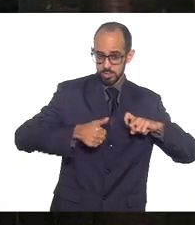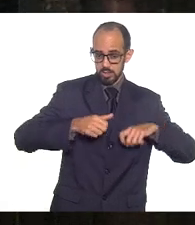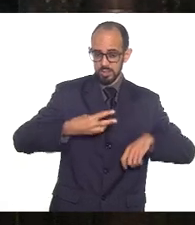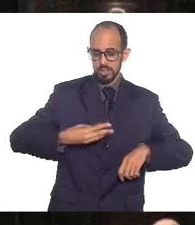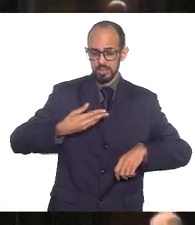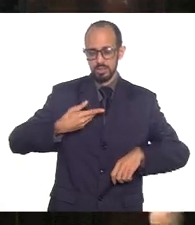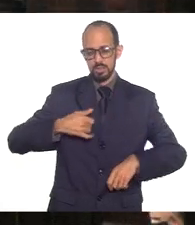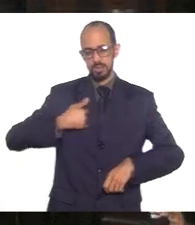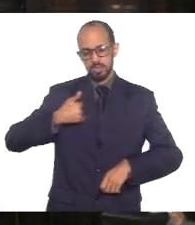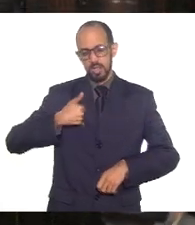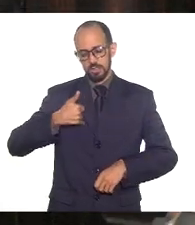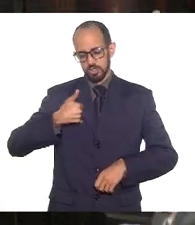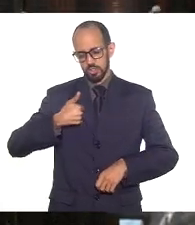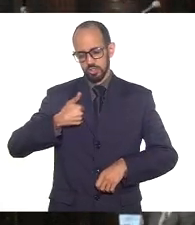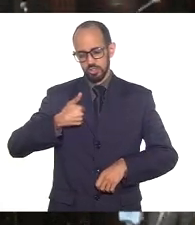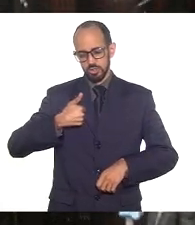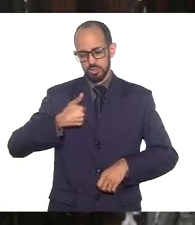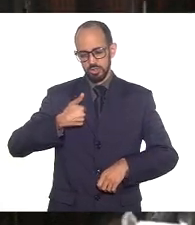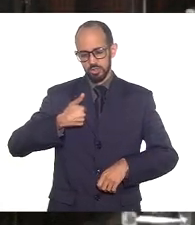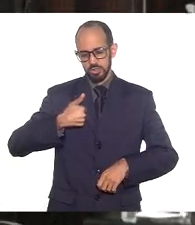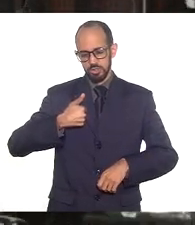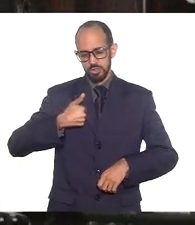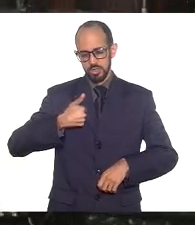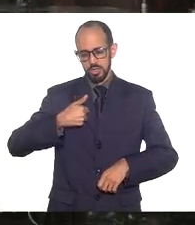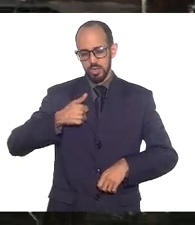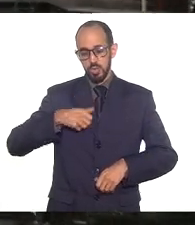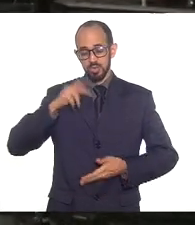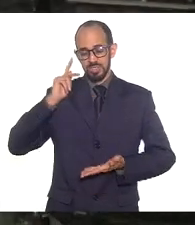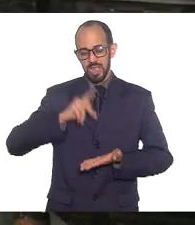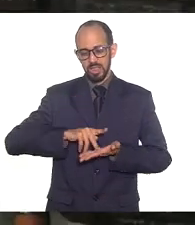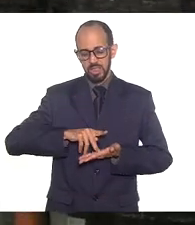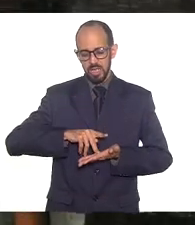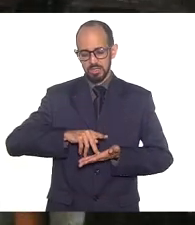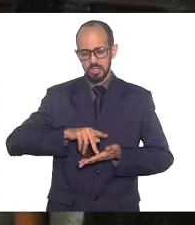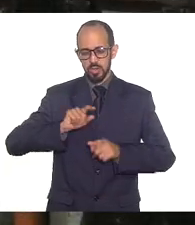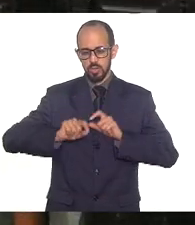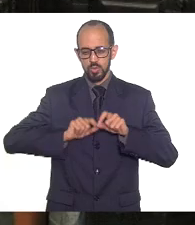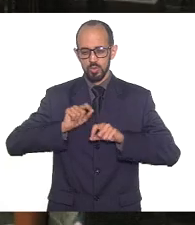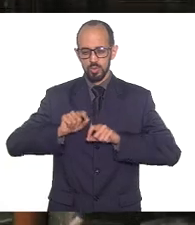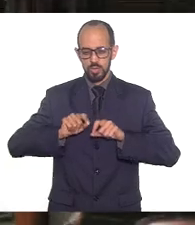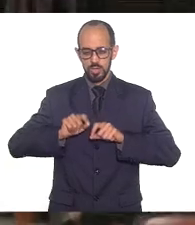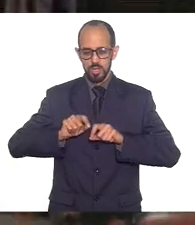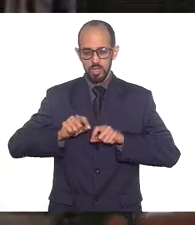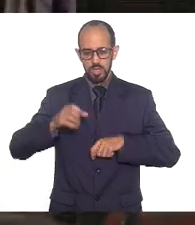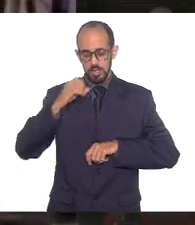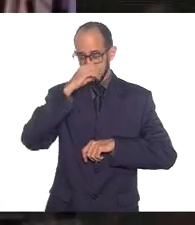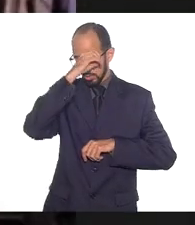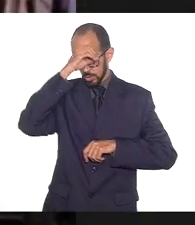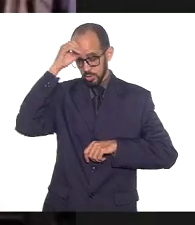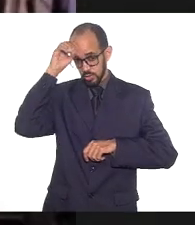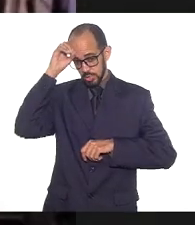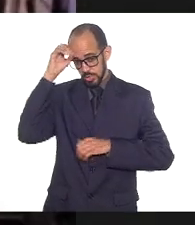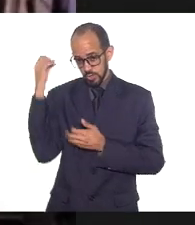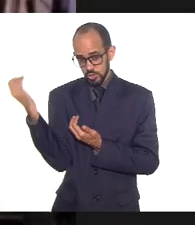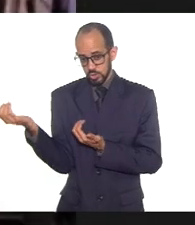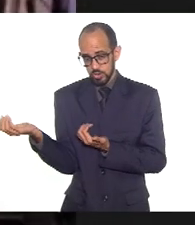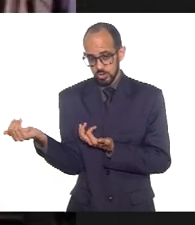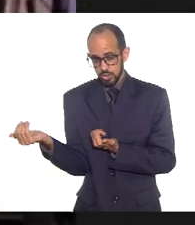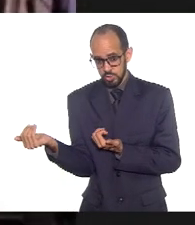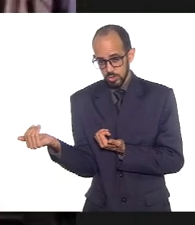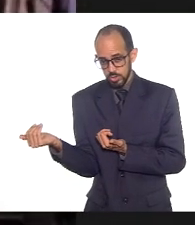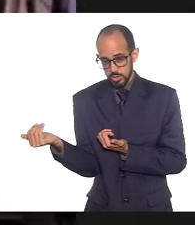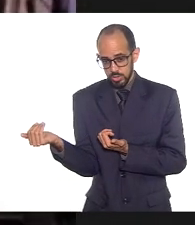13 anos uma menina que com certeza em dado momento na sua inocência e de adolescente